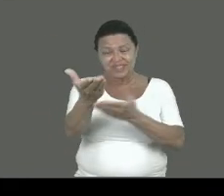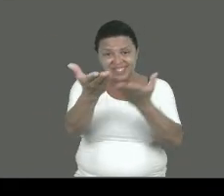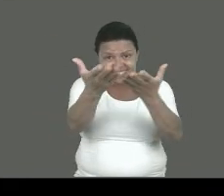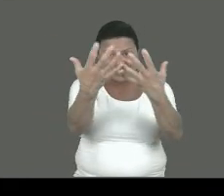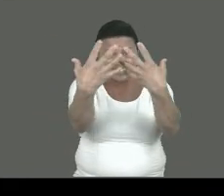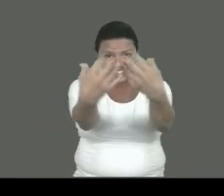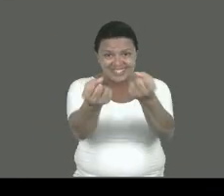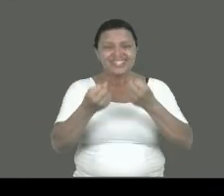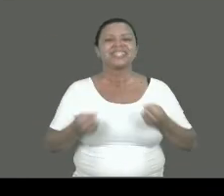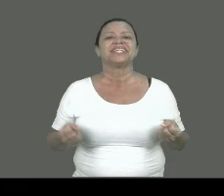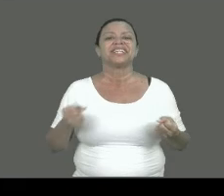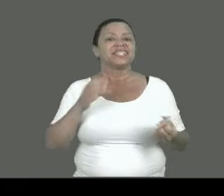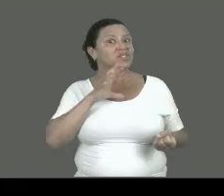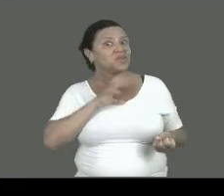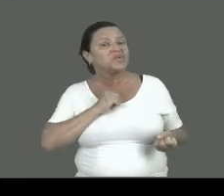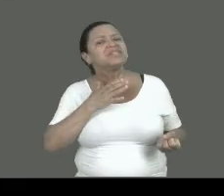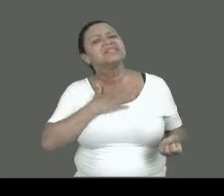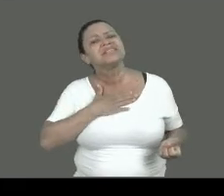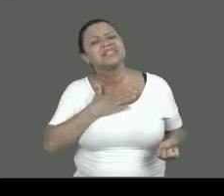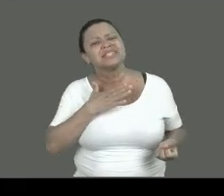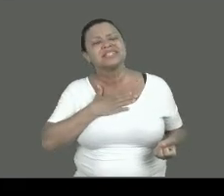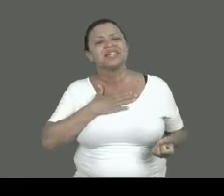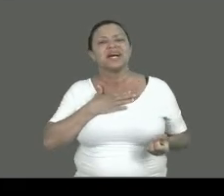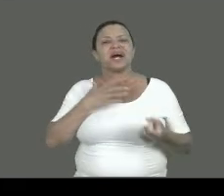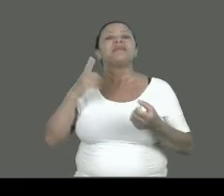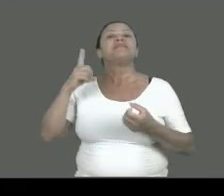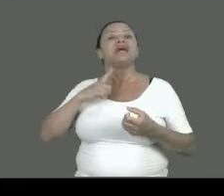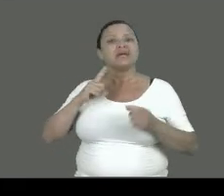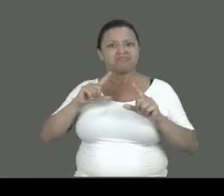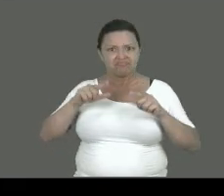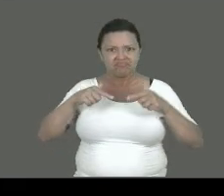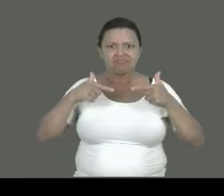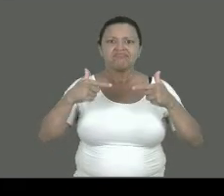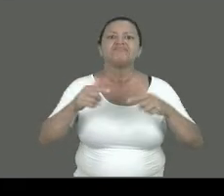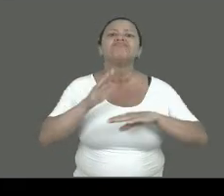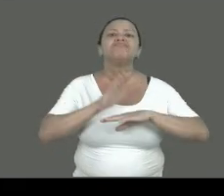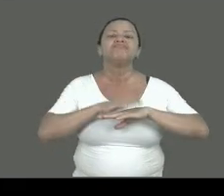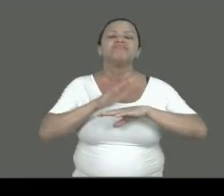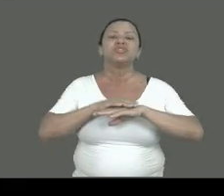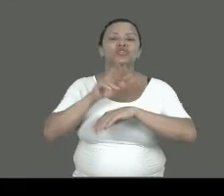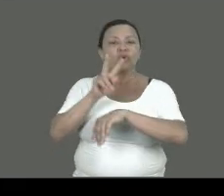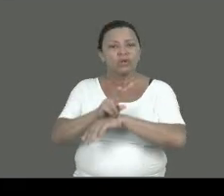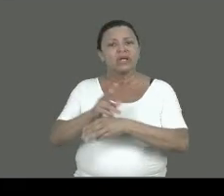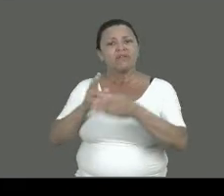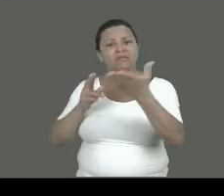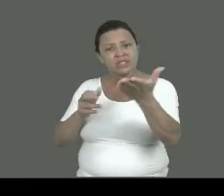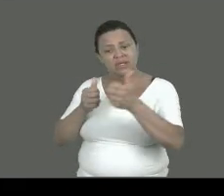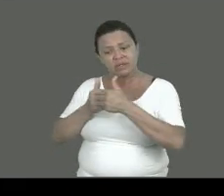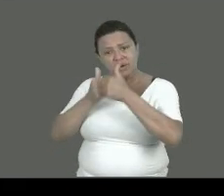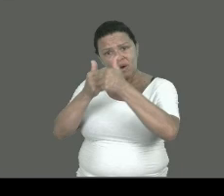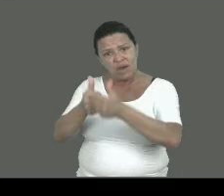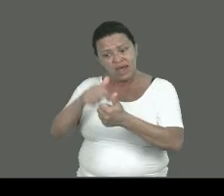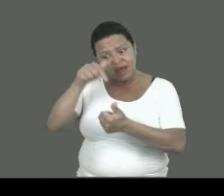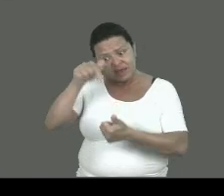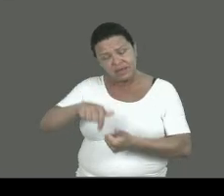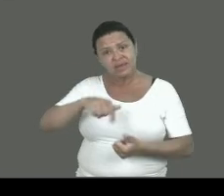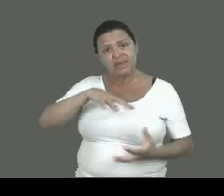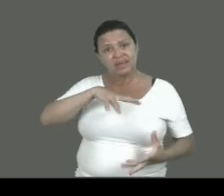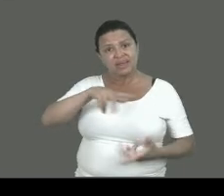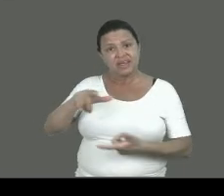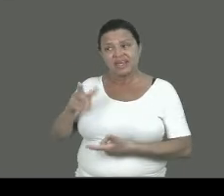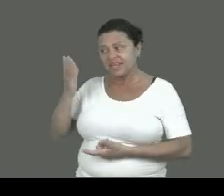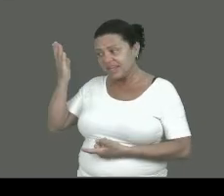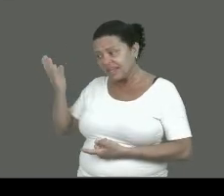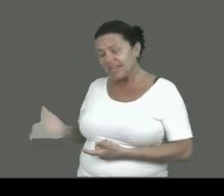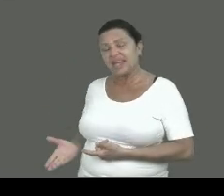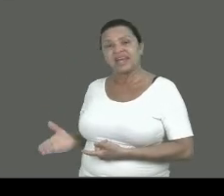tanto nos amam e que receberam a tarefa de cuidar de nós ou de nos acompanharem nessa jornada, ou o